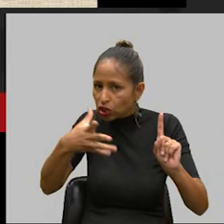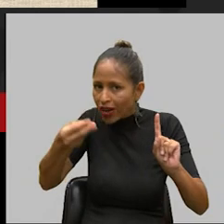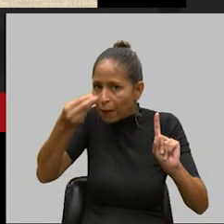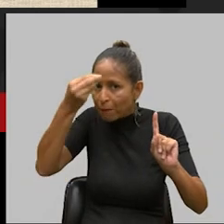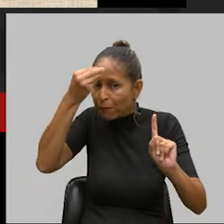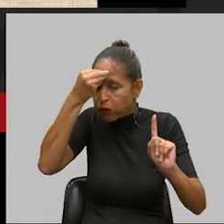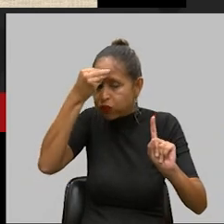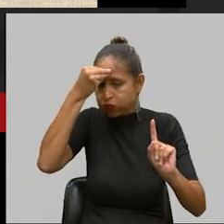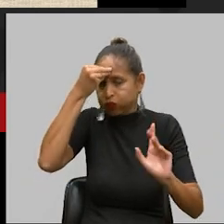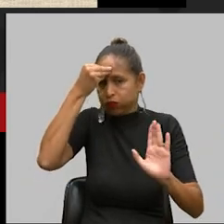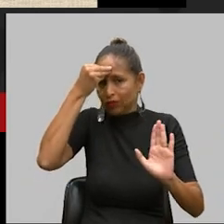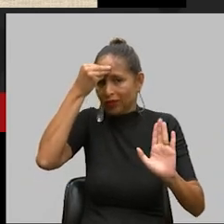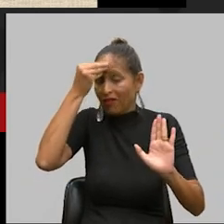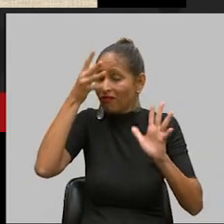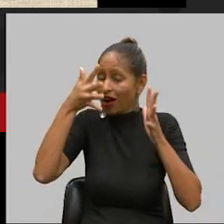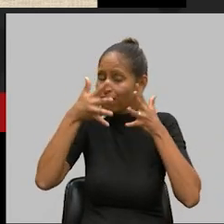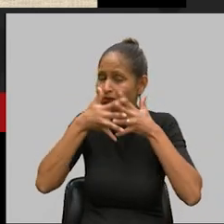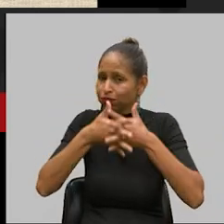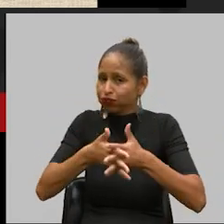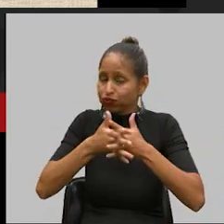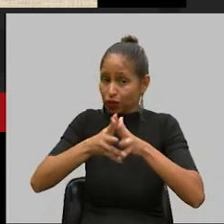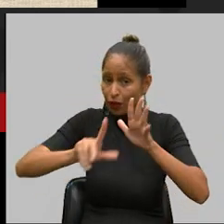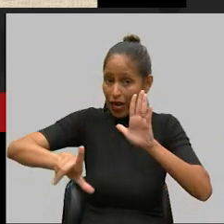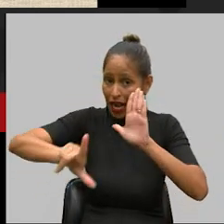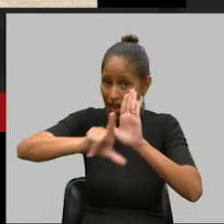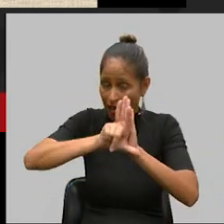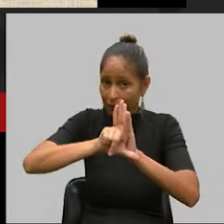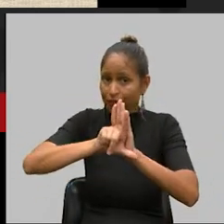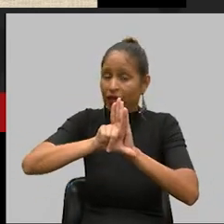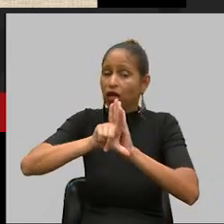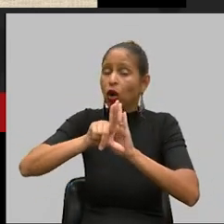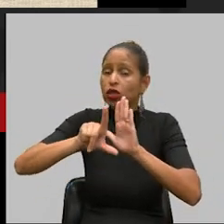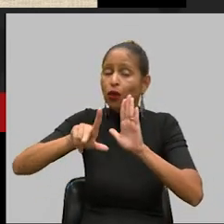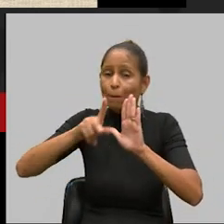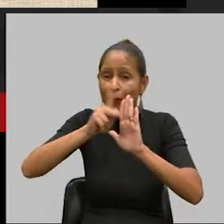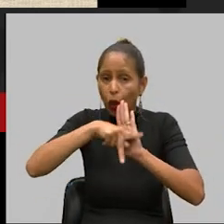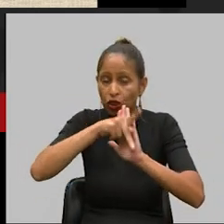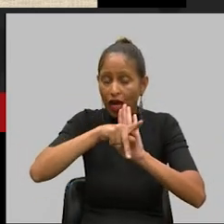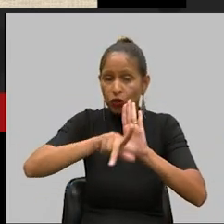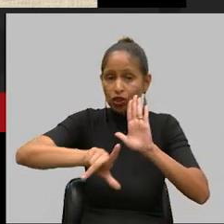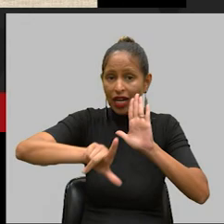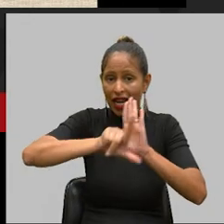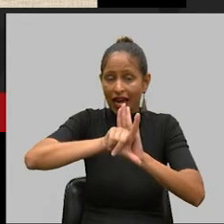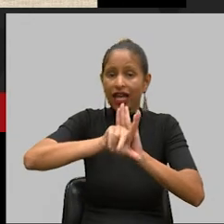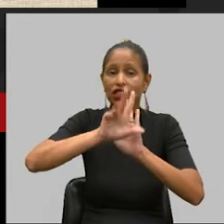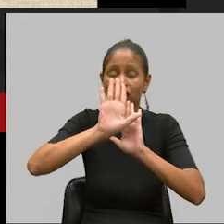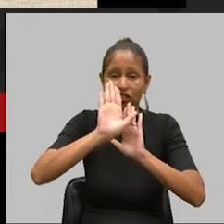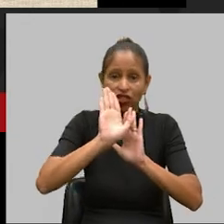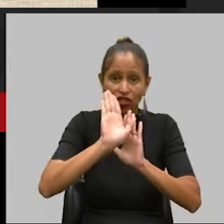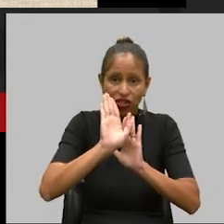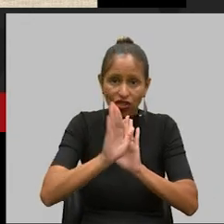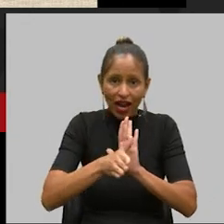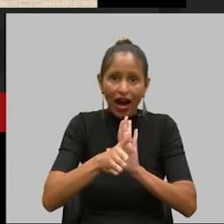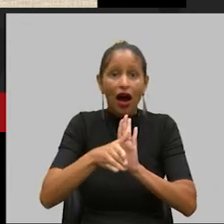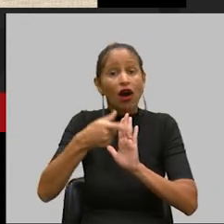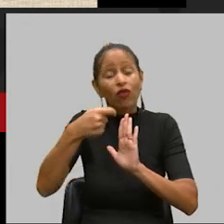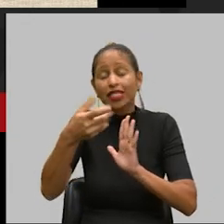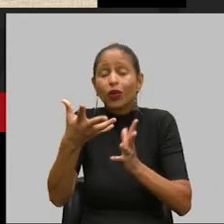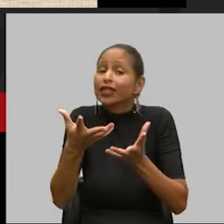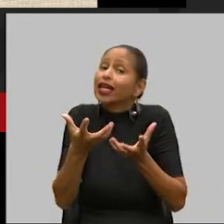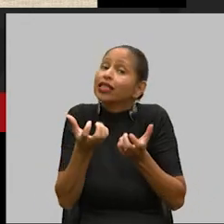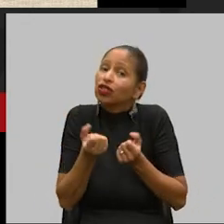garantir isso no projeto de lei a nosso projeto de lei já nasce universalizado demais e não vai atender